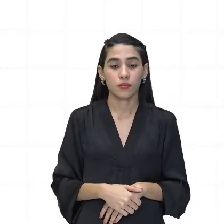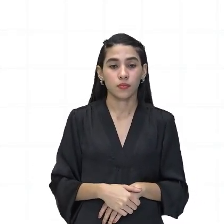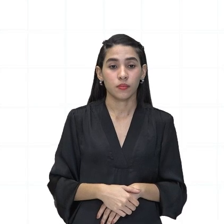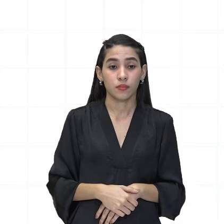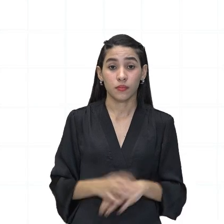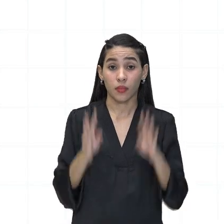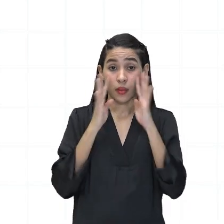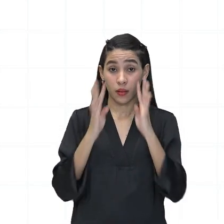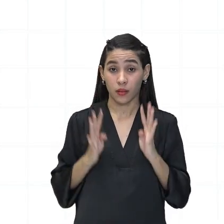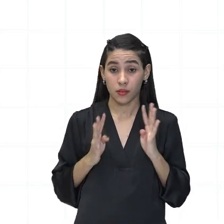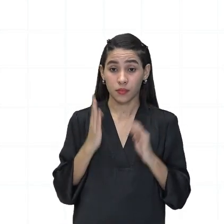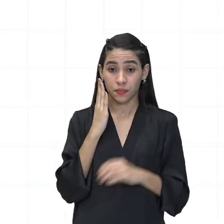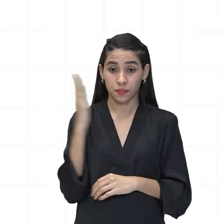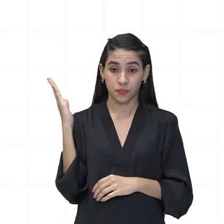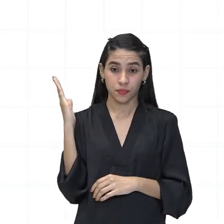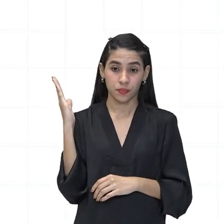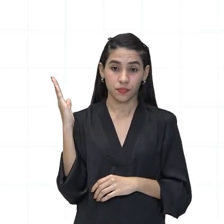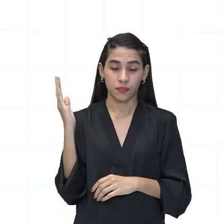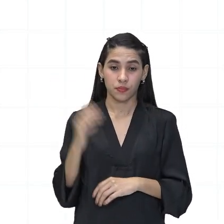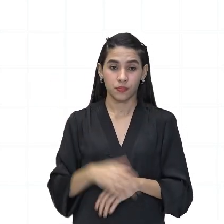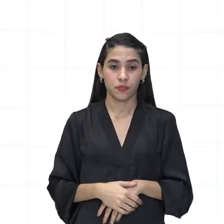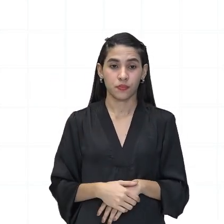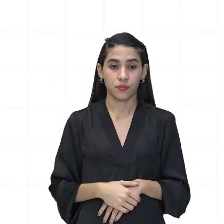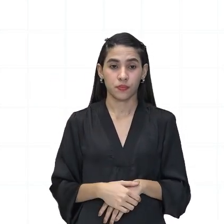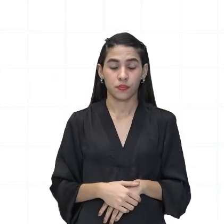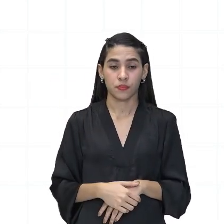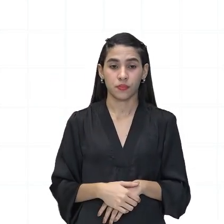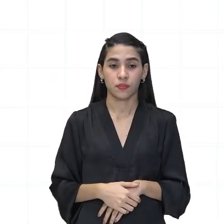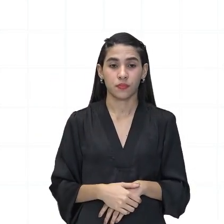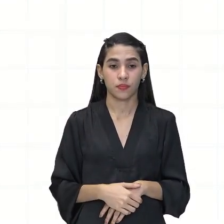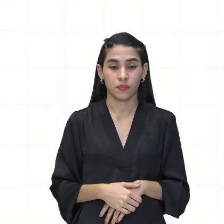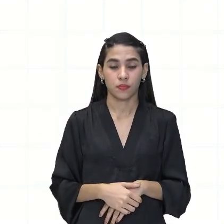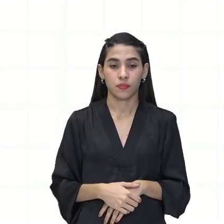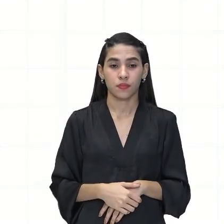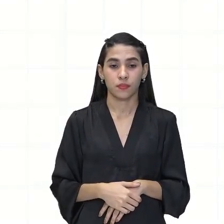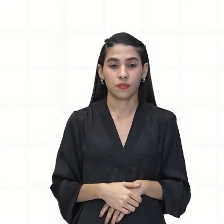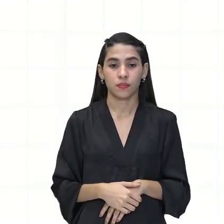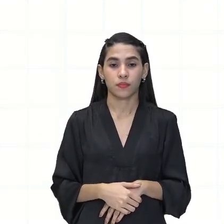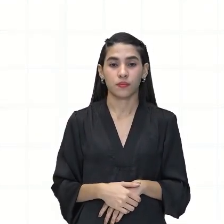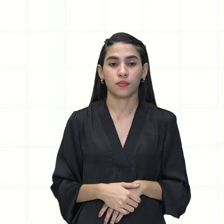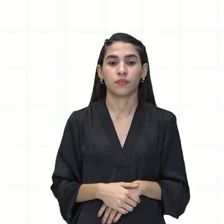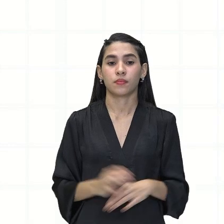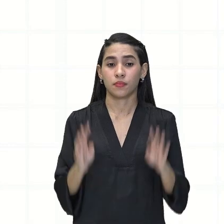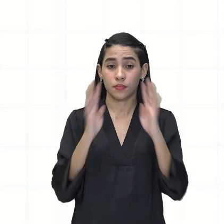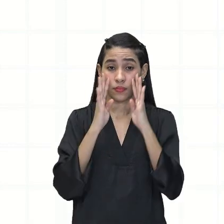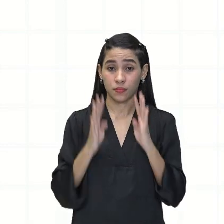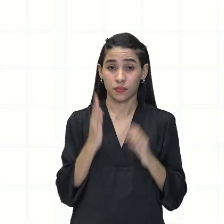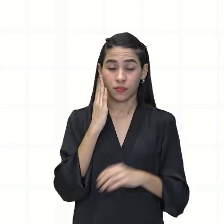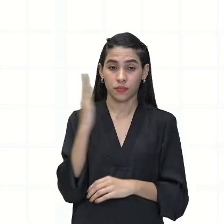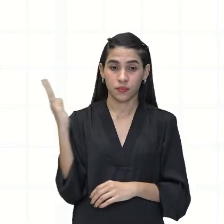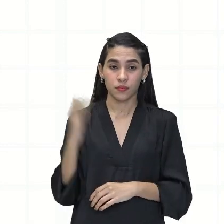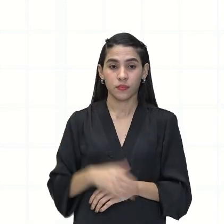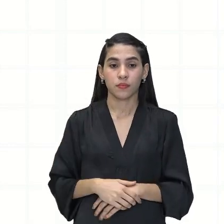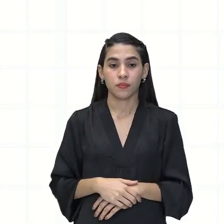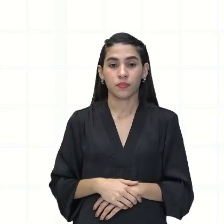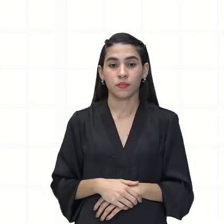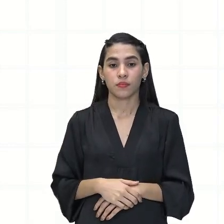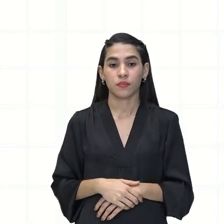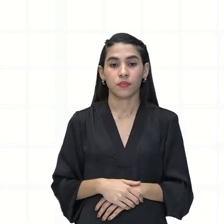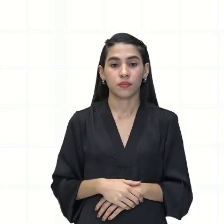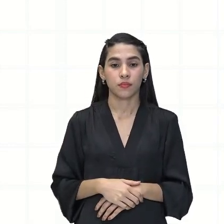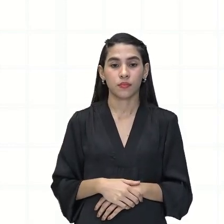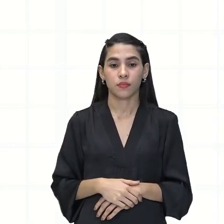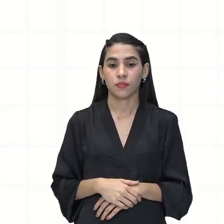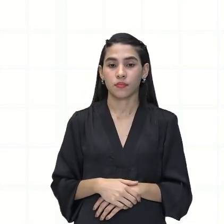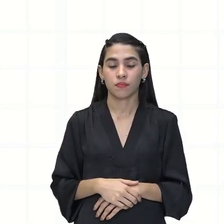atenção, aqui precisa de atenção, liga aí as setinhas de vocês, atenção, não